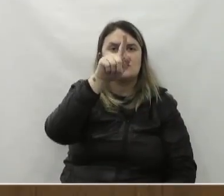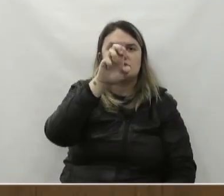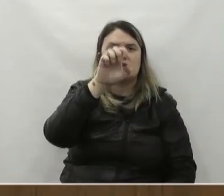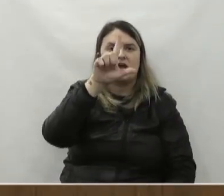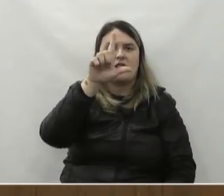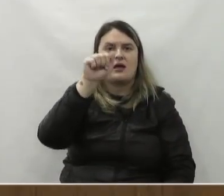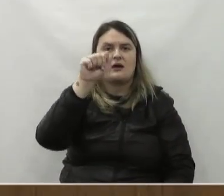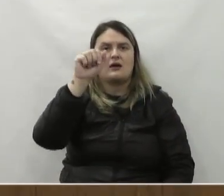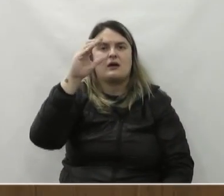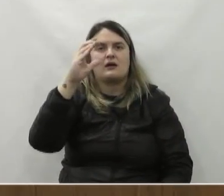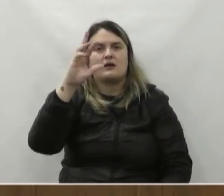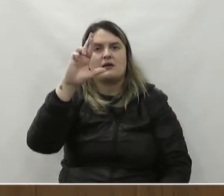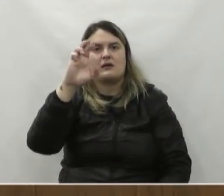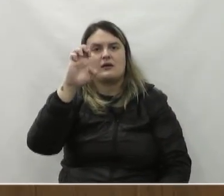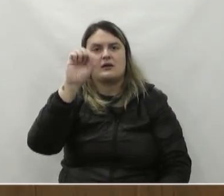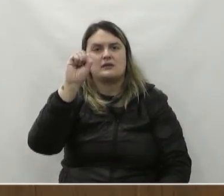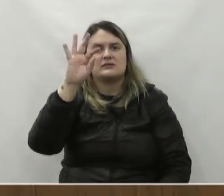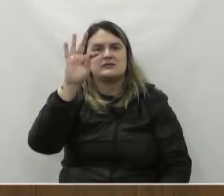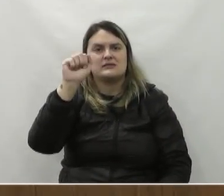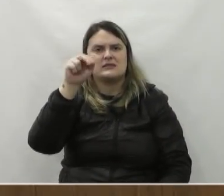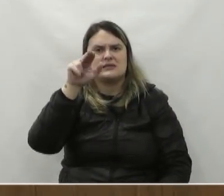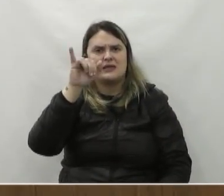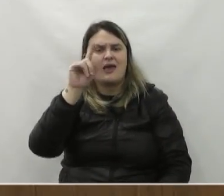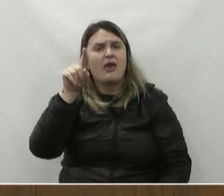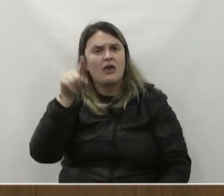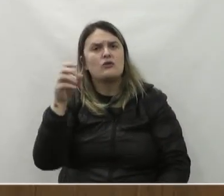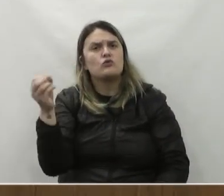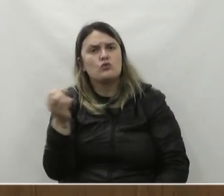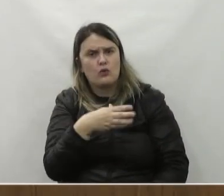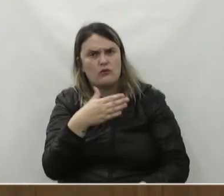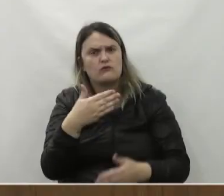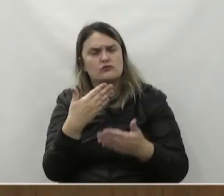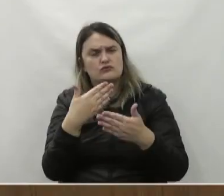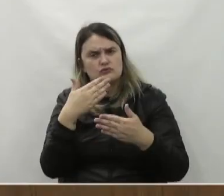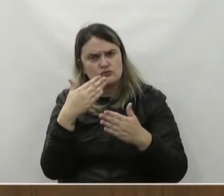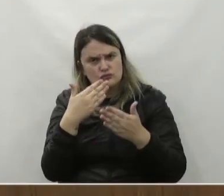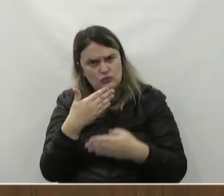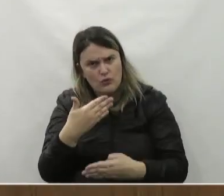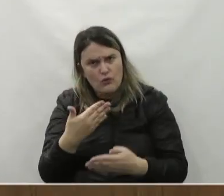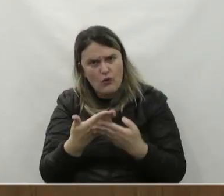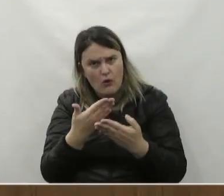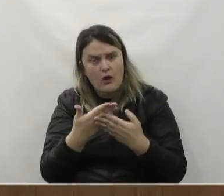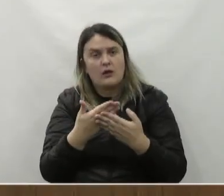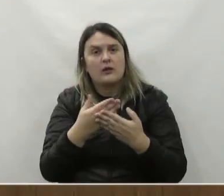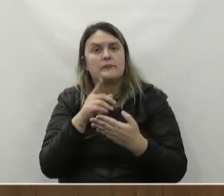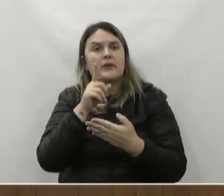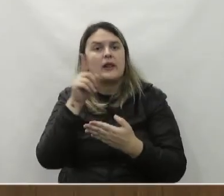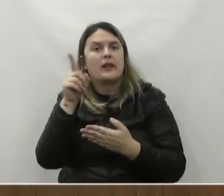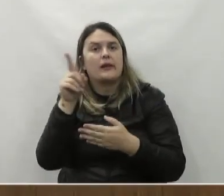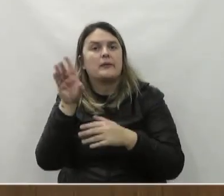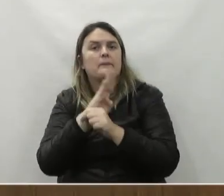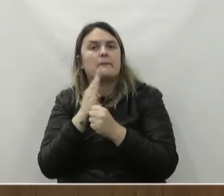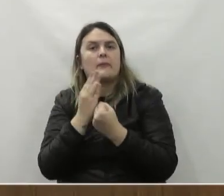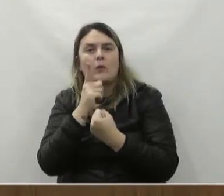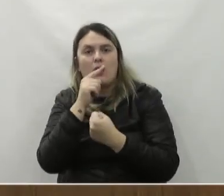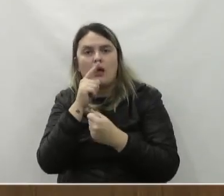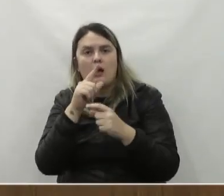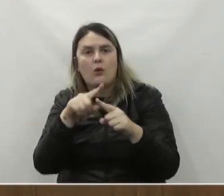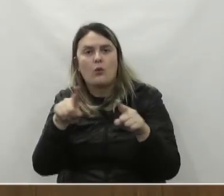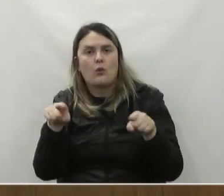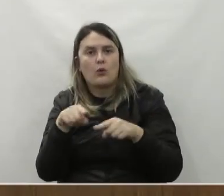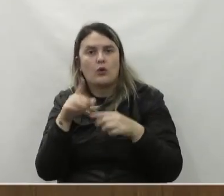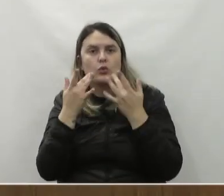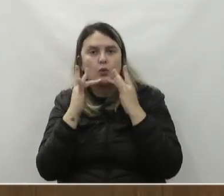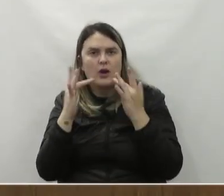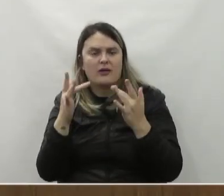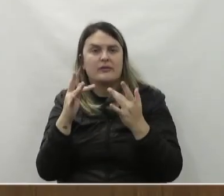Crestani, que é novo, localizado no bairro Lagoa Dourada. Conforme relatos, a obra apresenta